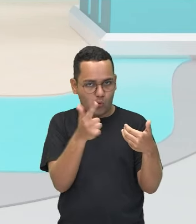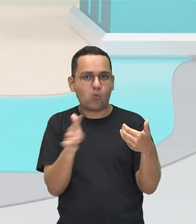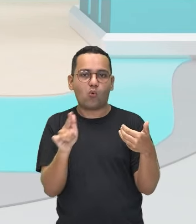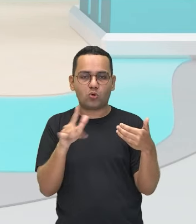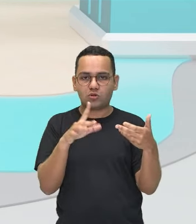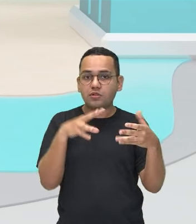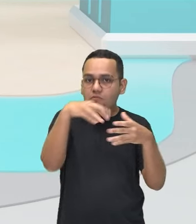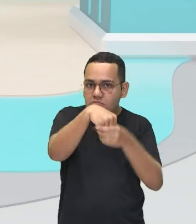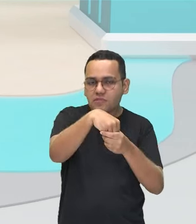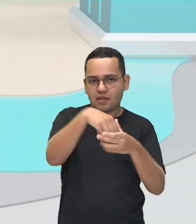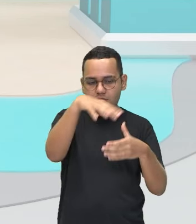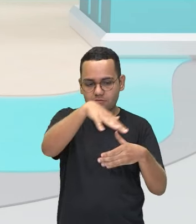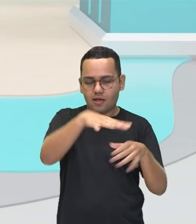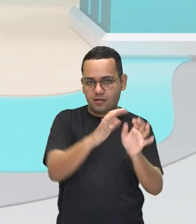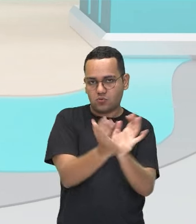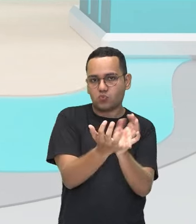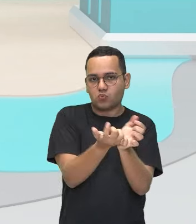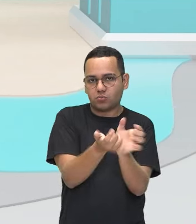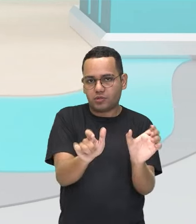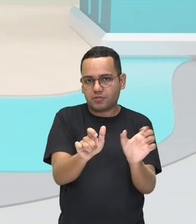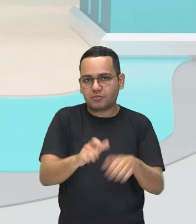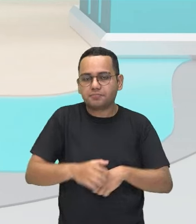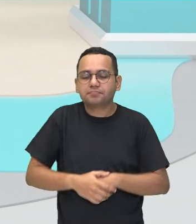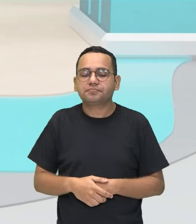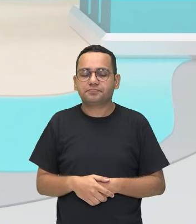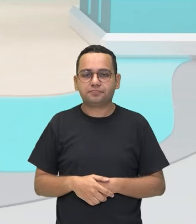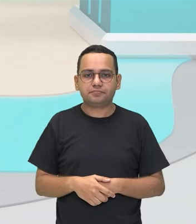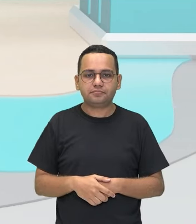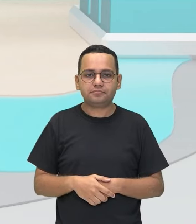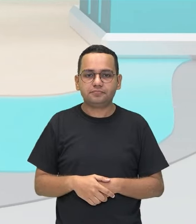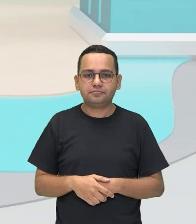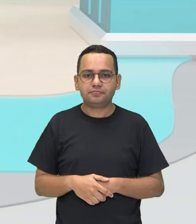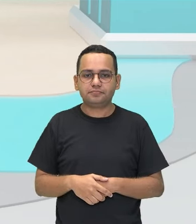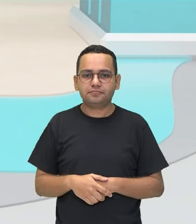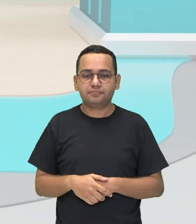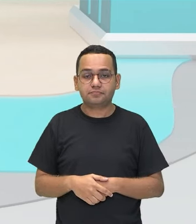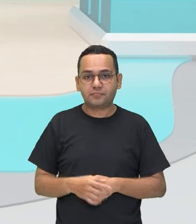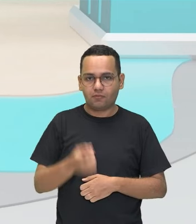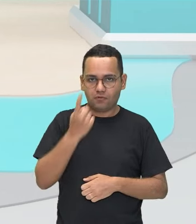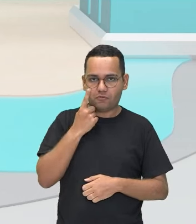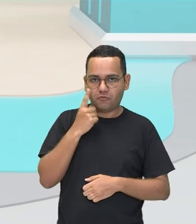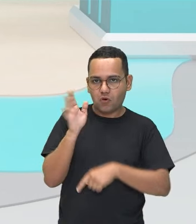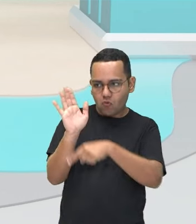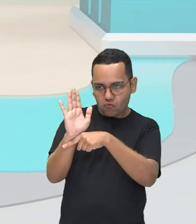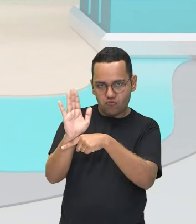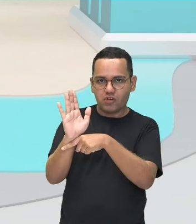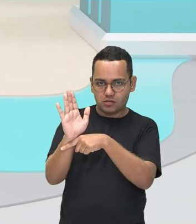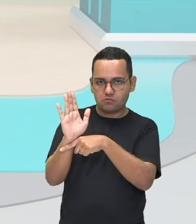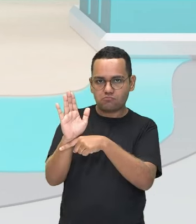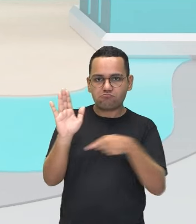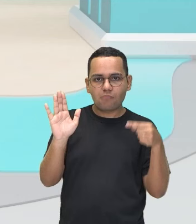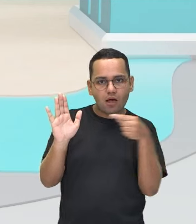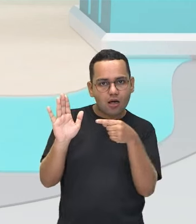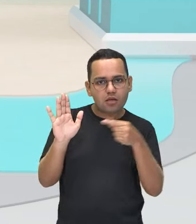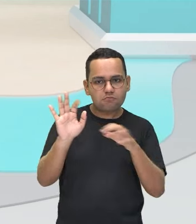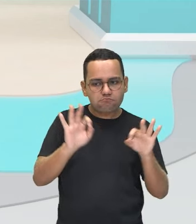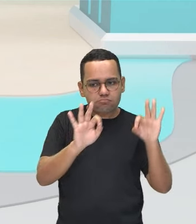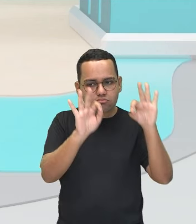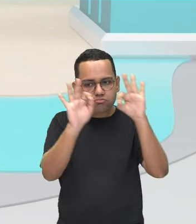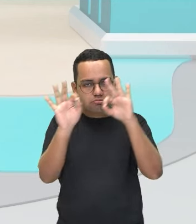dentro dessa classe de palavras, certo? Então, vamos seguir aí para um pequeno vídeo que vocês vão